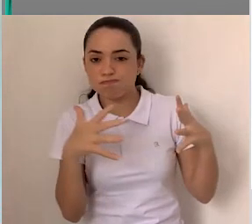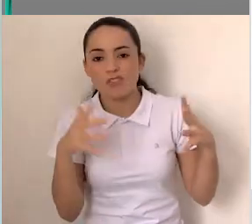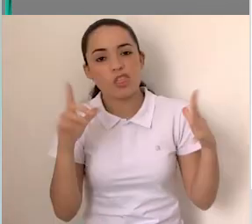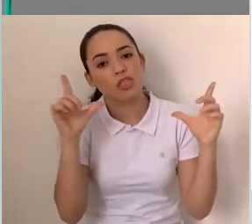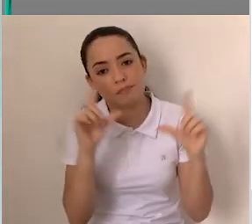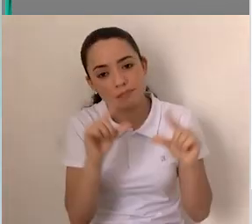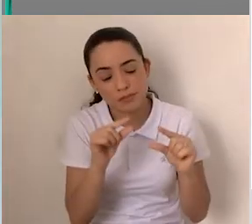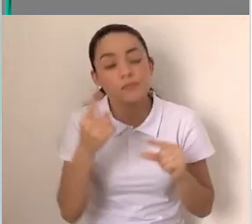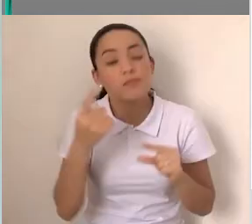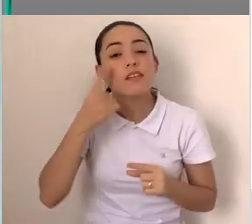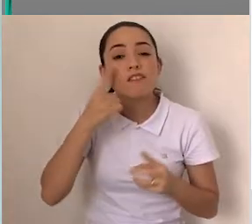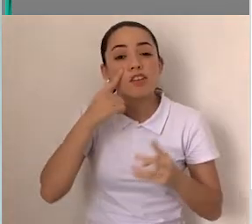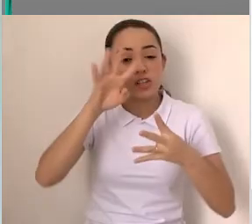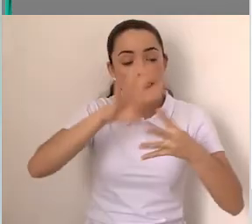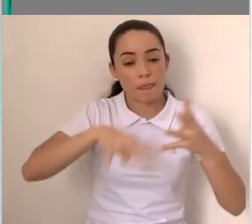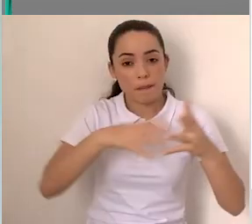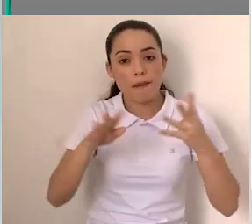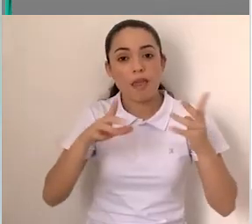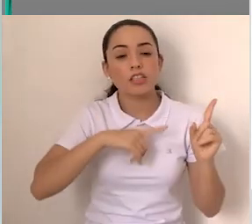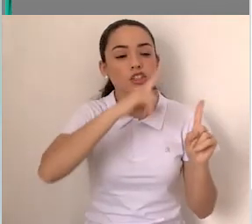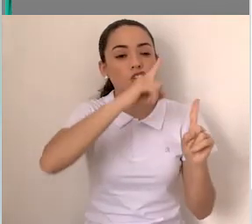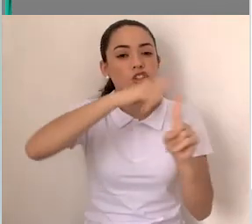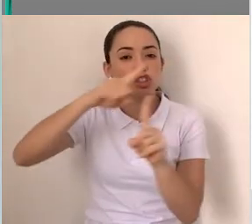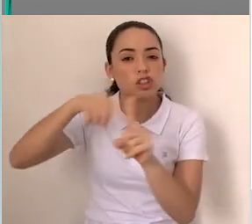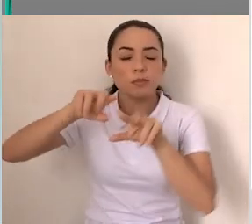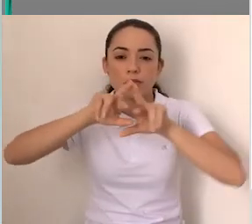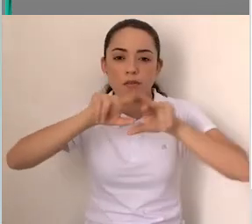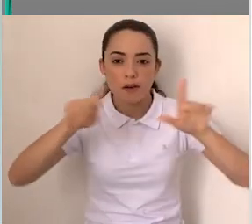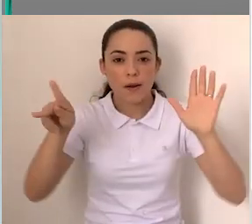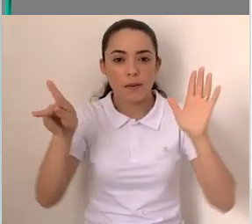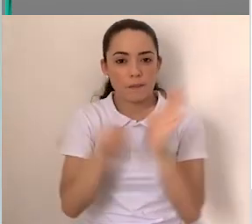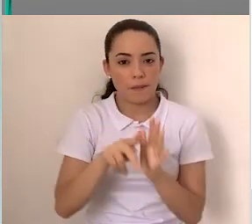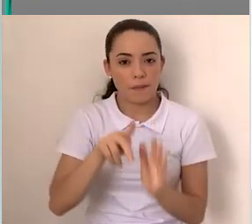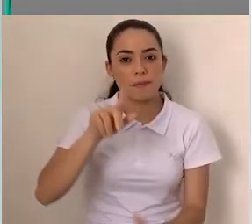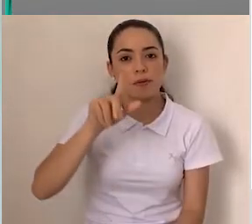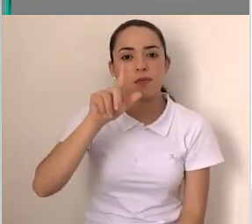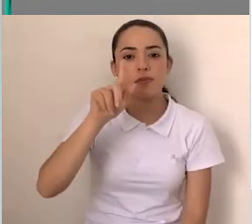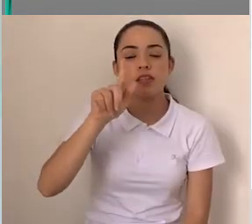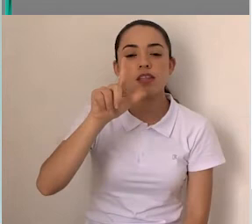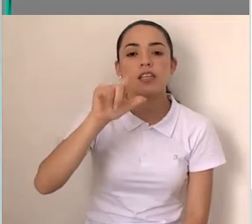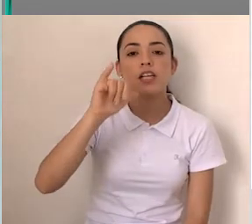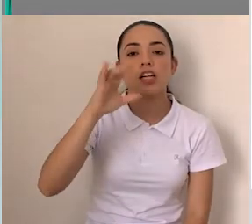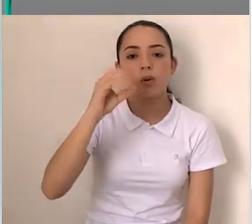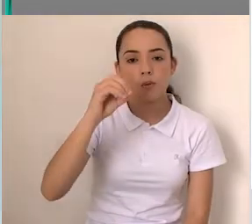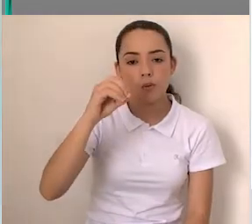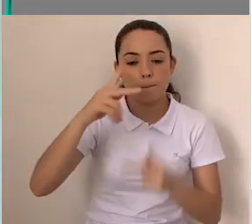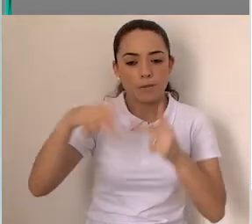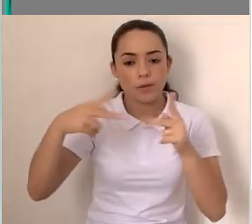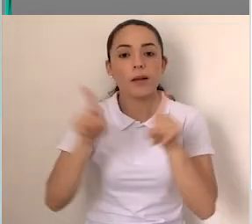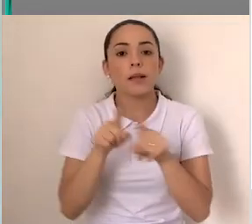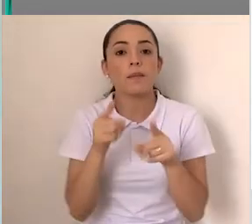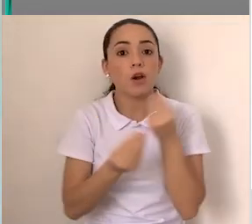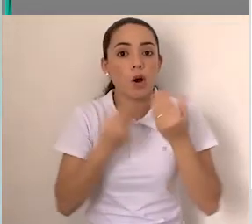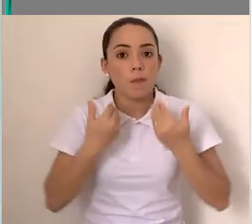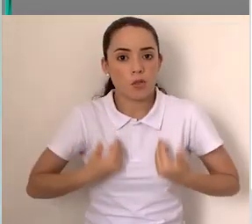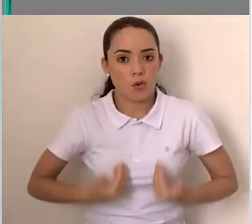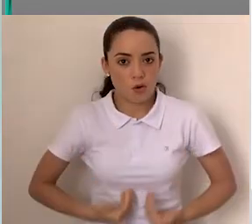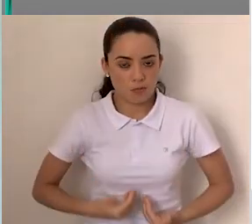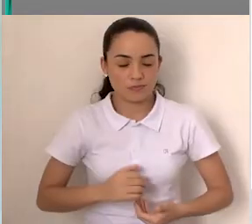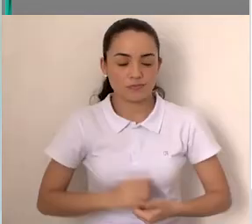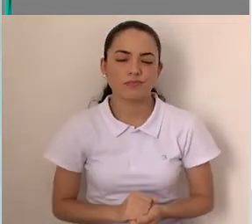conjuntivo. Na tabela encontramos os principais tipos de glicoproteínas, sua função e distribuição no organismo.